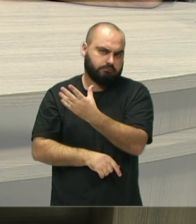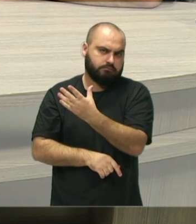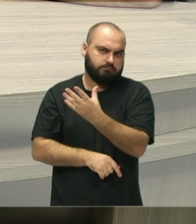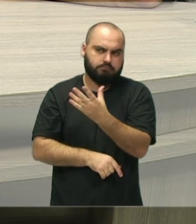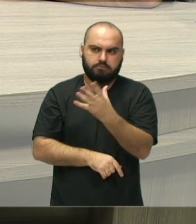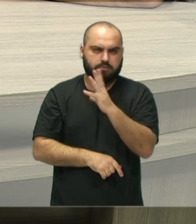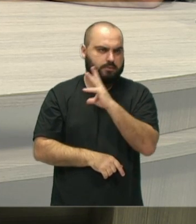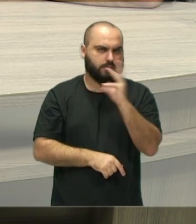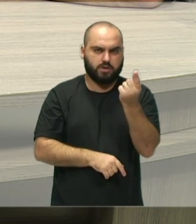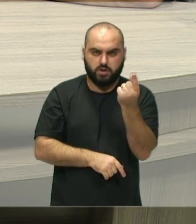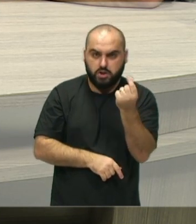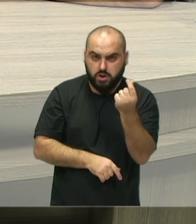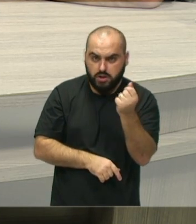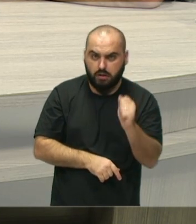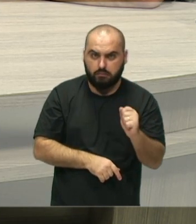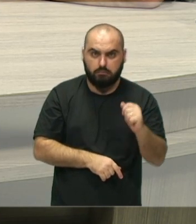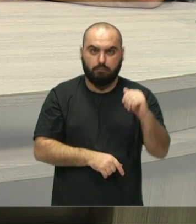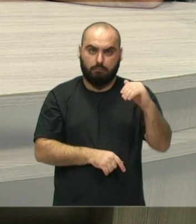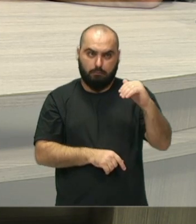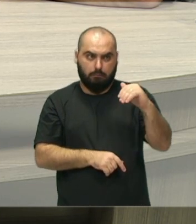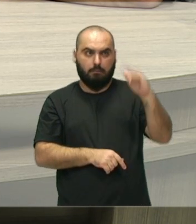maior parte dos investimentos se